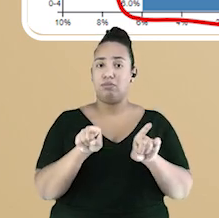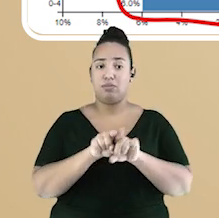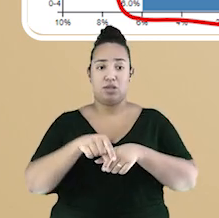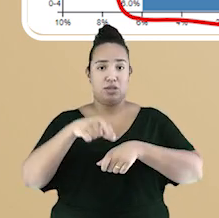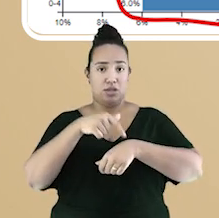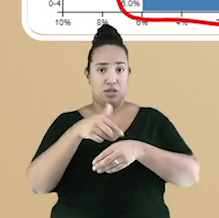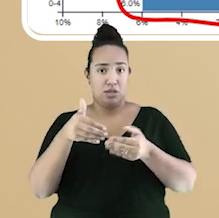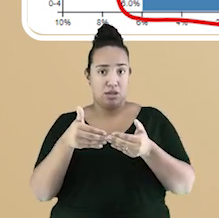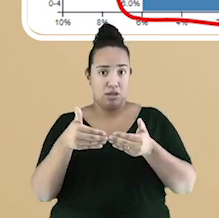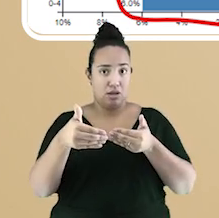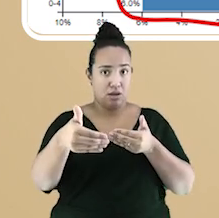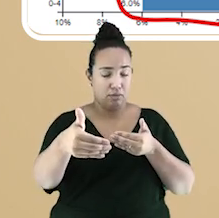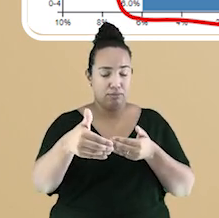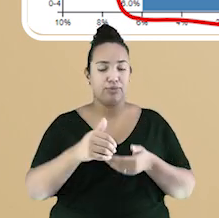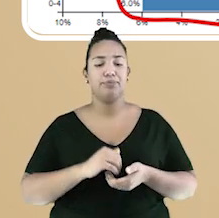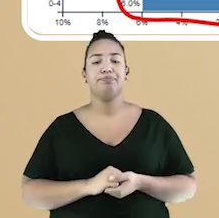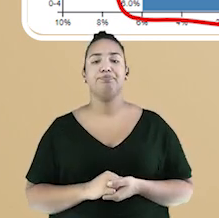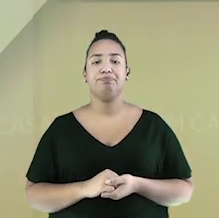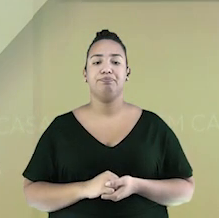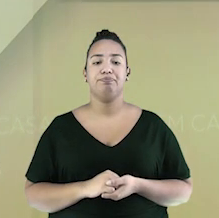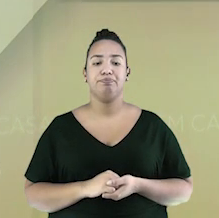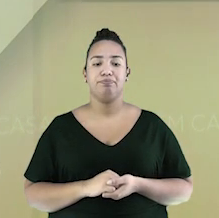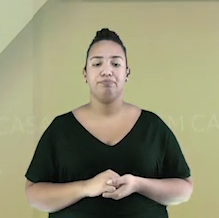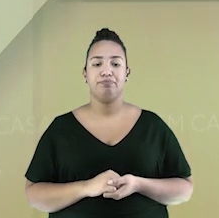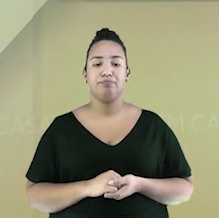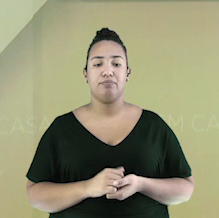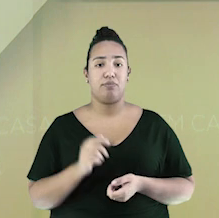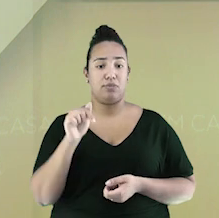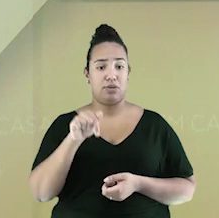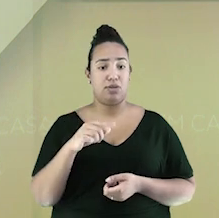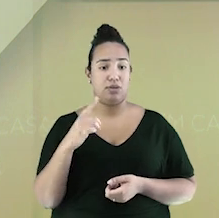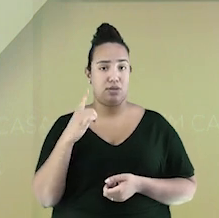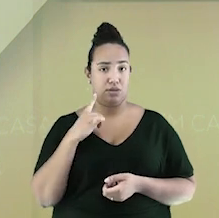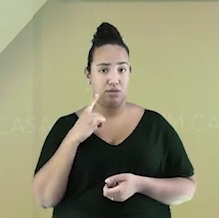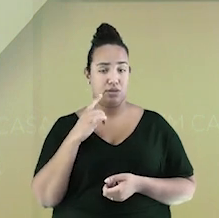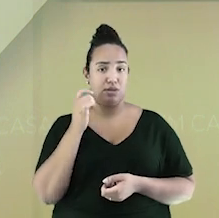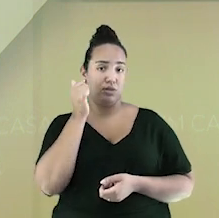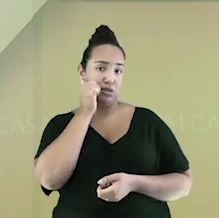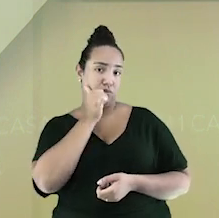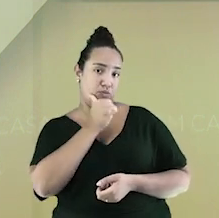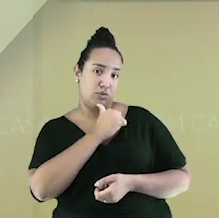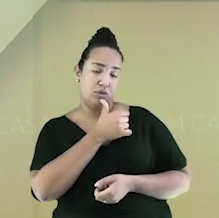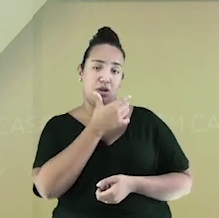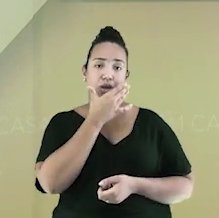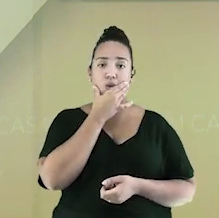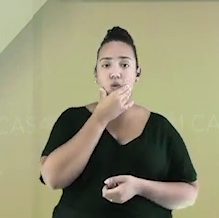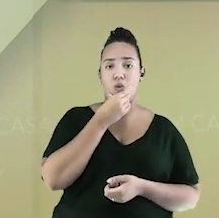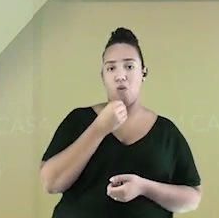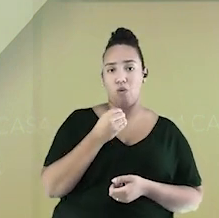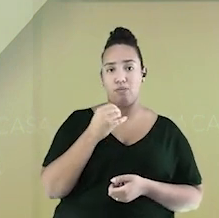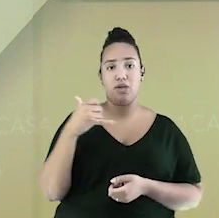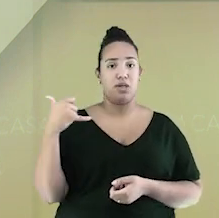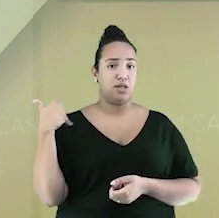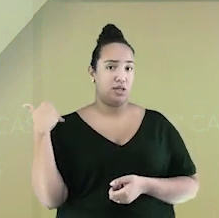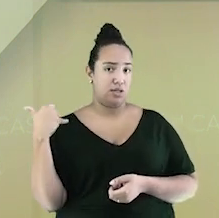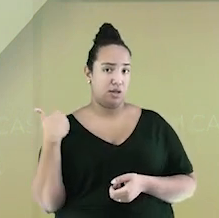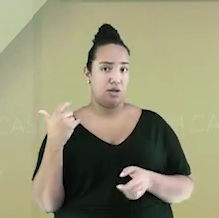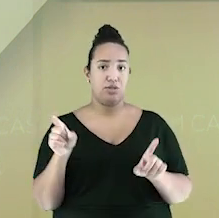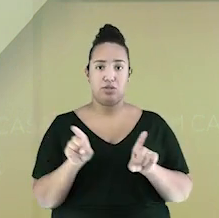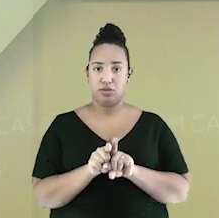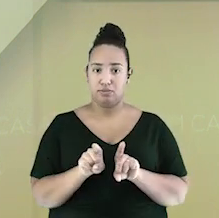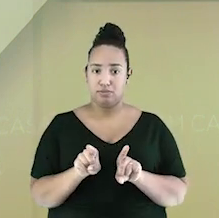um determinado tempo ou período. Elas são divididas por sexo e por